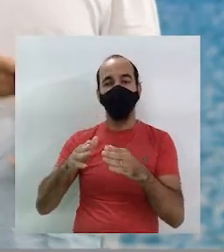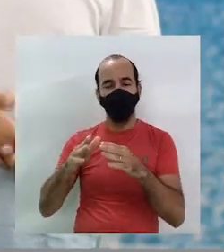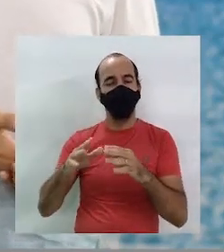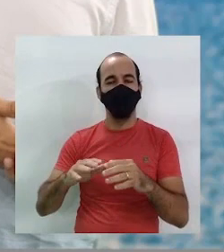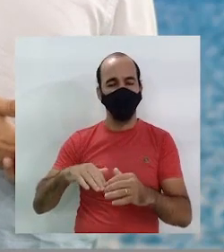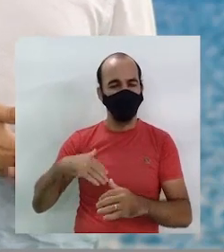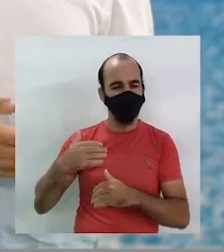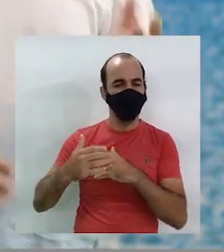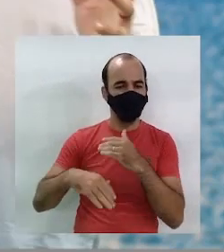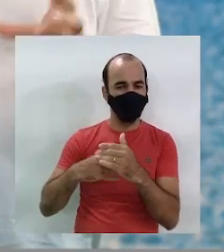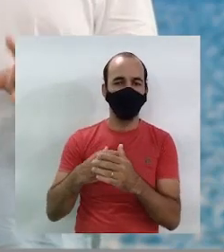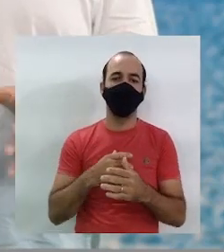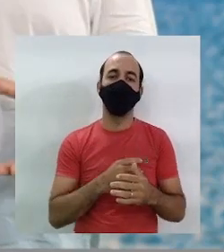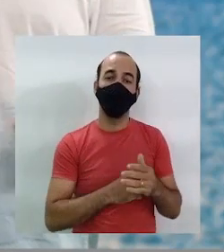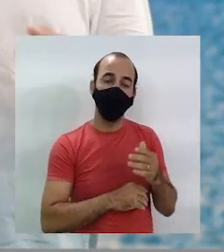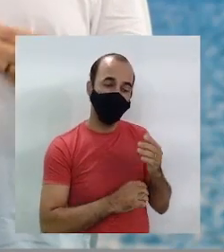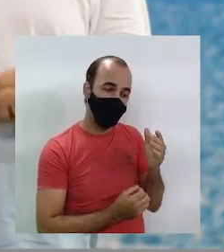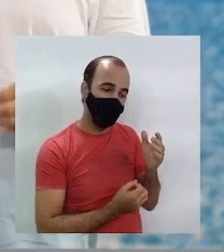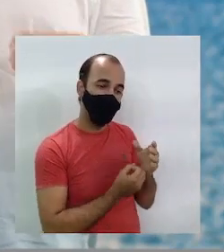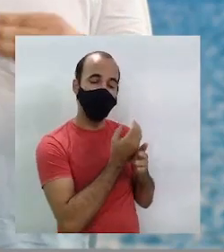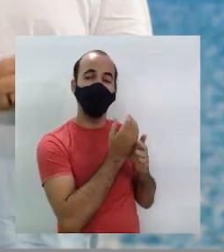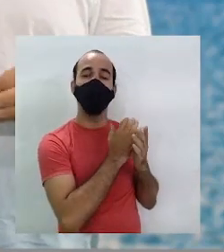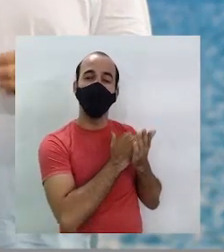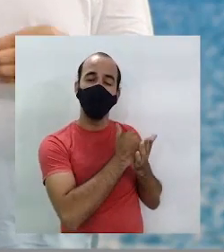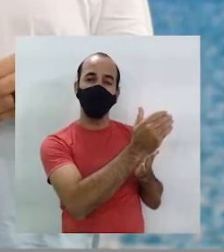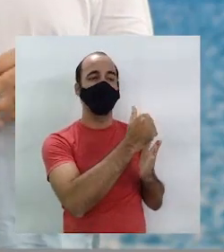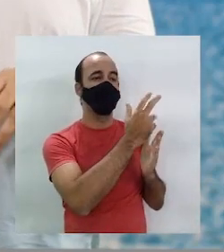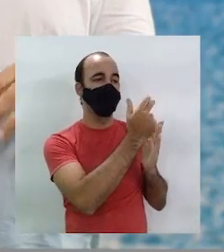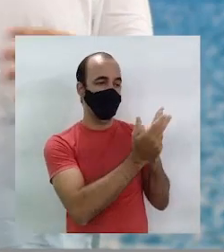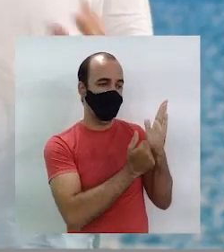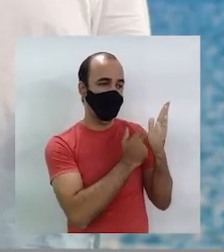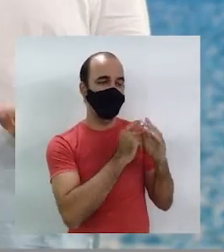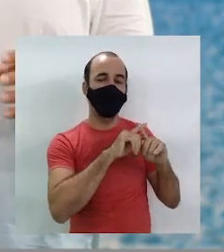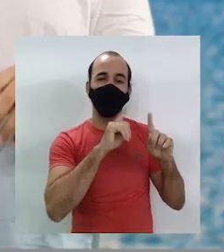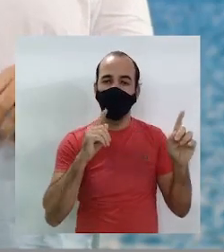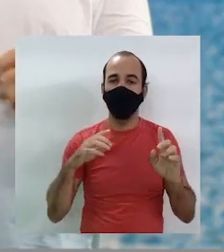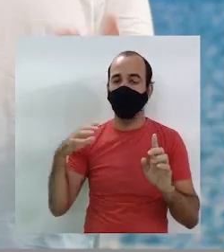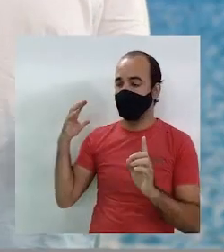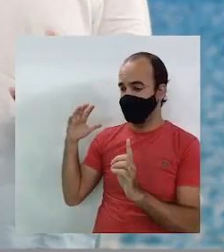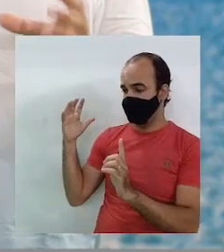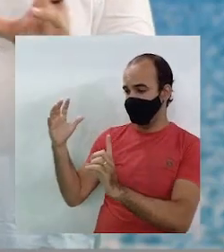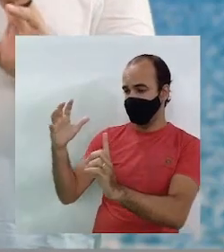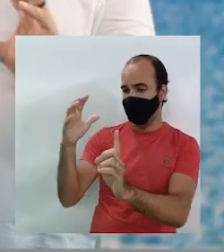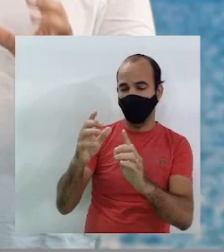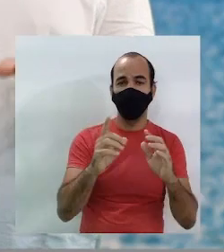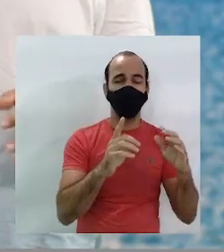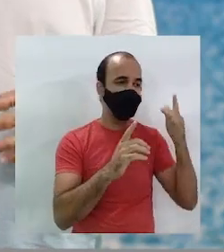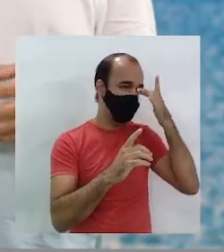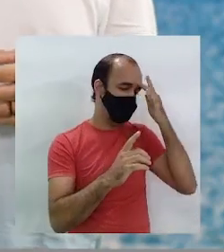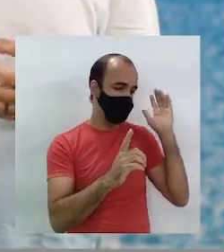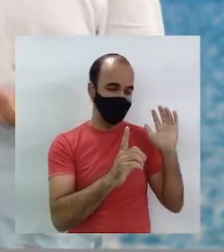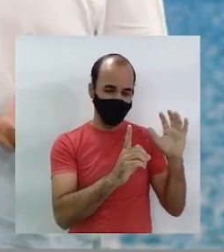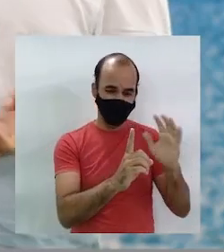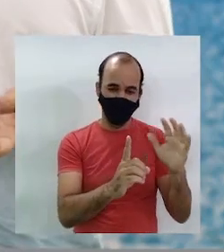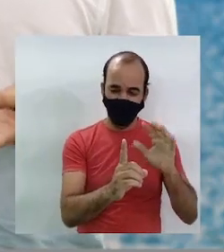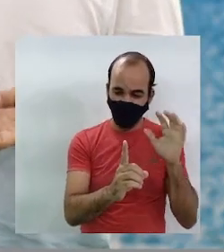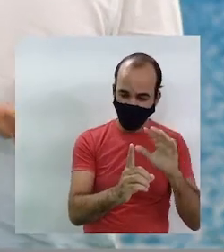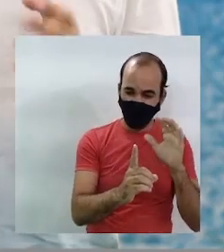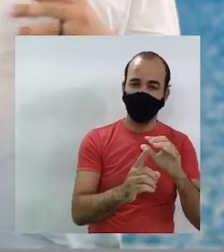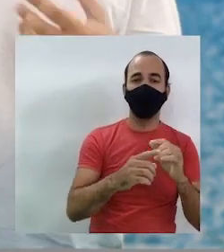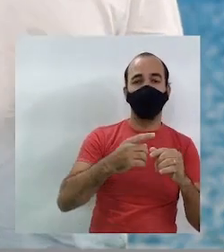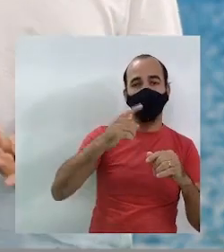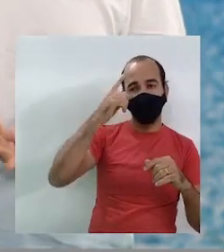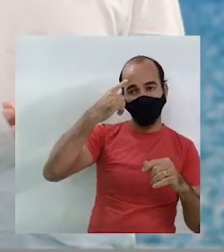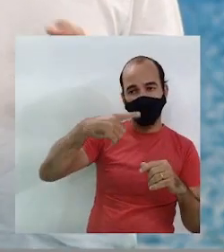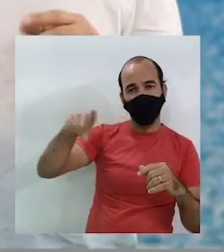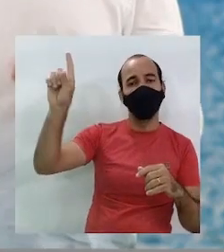fato com a pintura, mas através da influência das pessoas, dos artistas, ele foi a Paris. Ele foi a Paris,